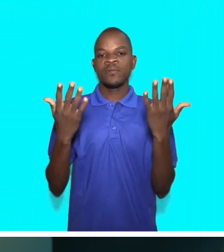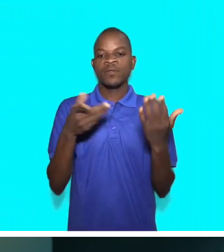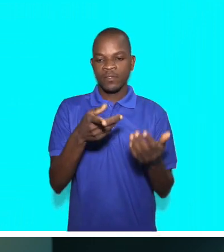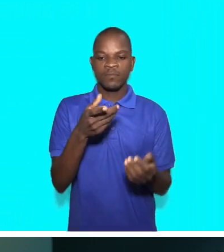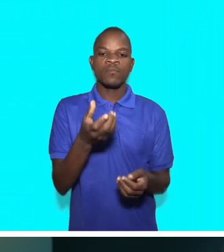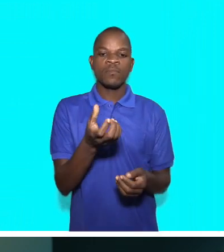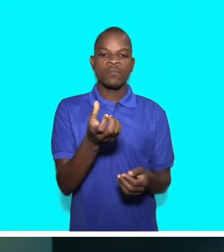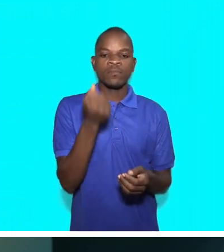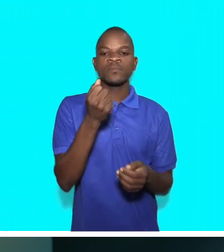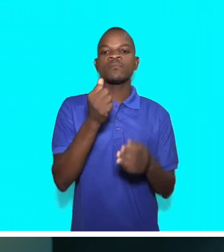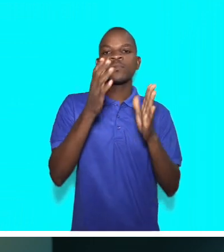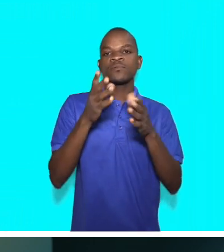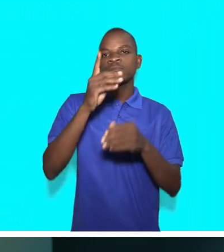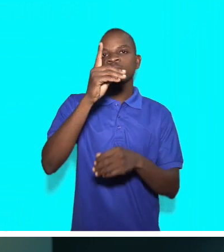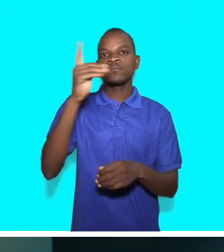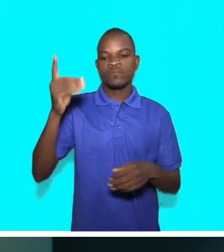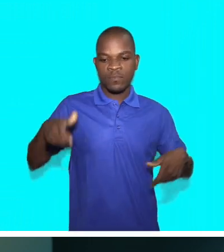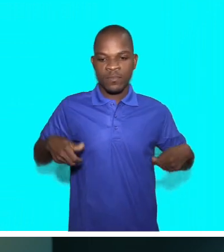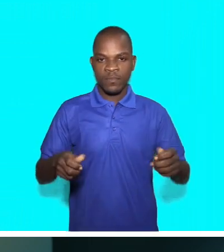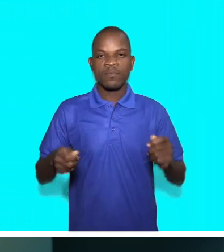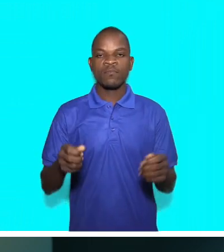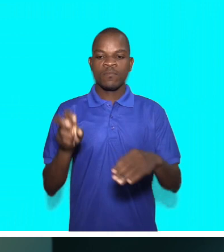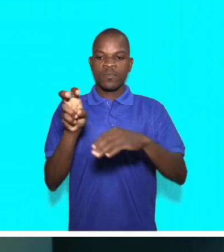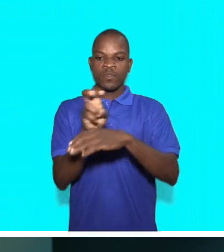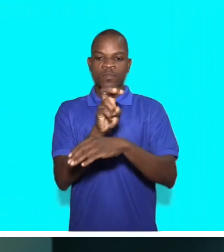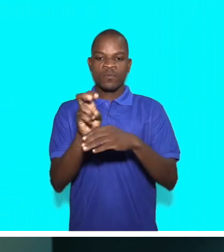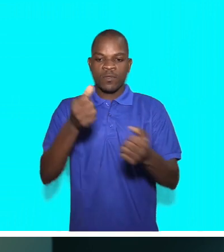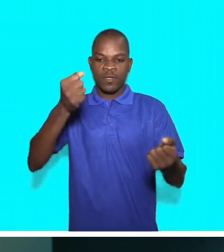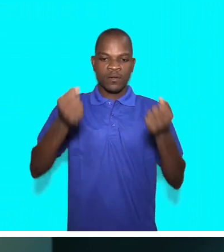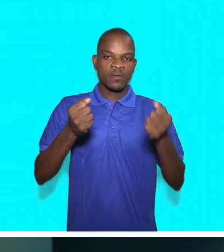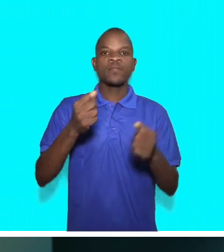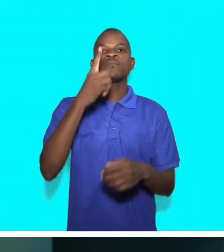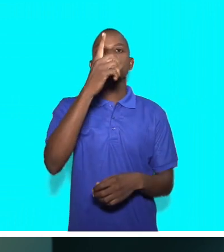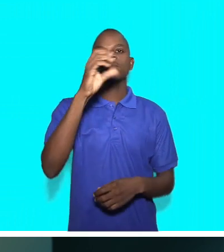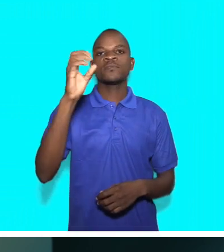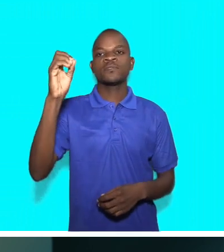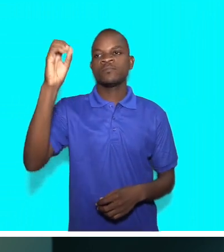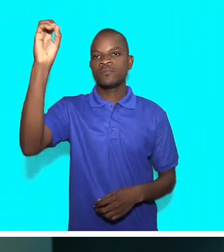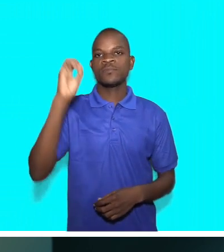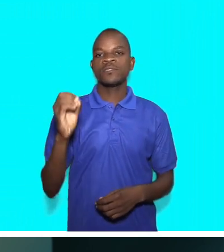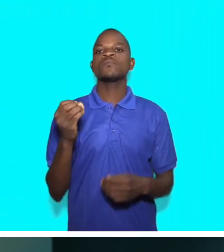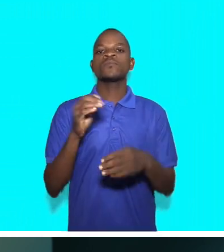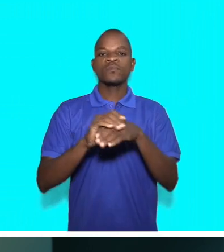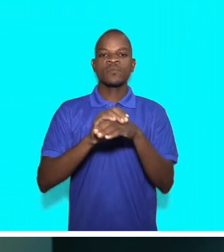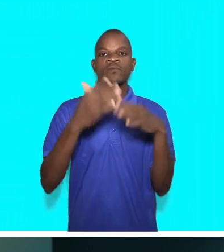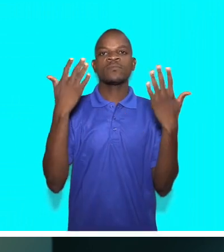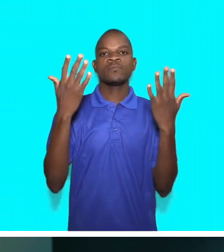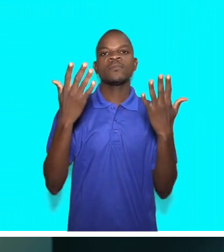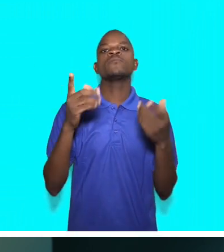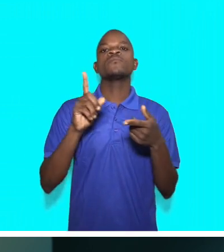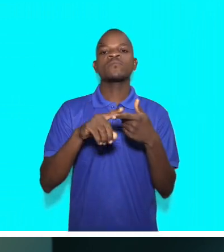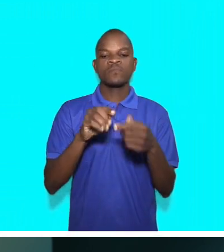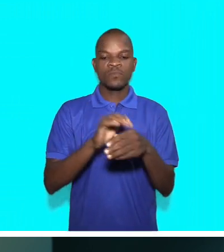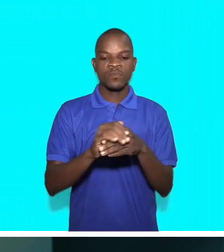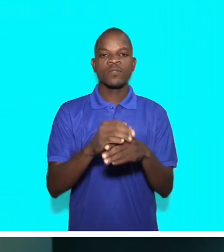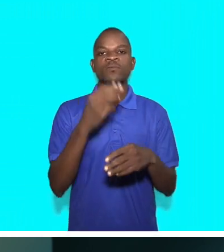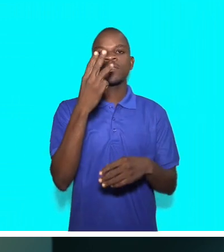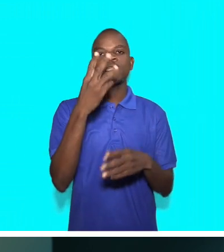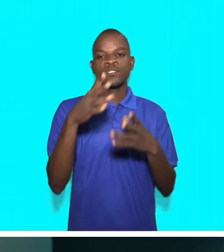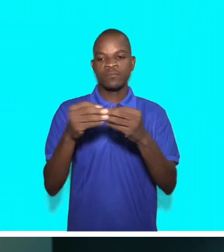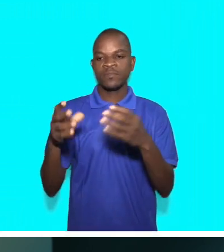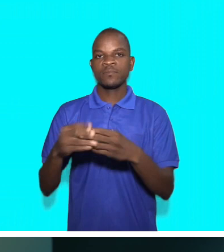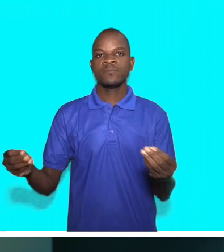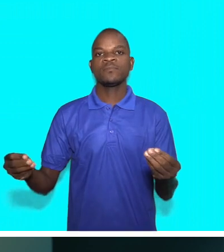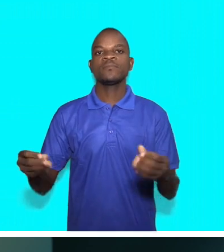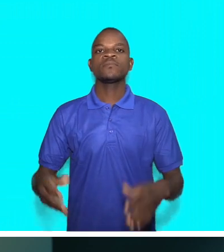passar os pedais para as mãos, de tal forma que a pessoa com deficiência motora, controla a viatura a 100% pelas